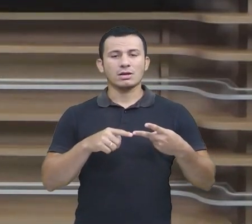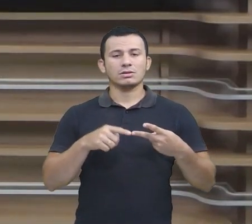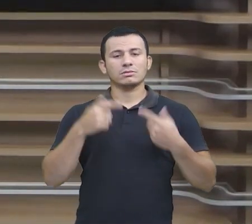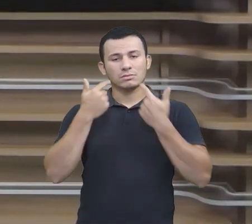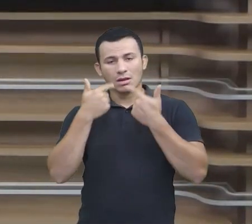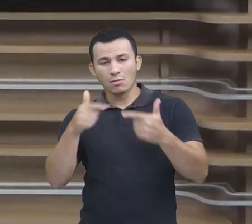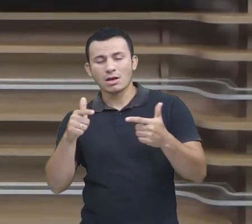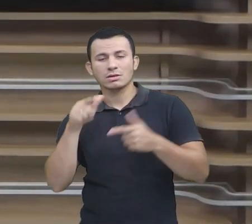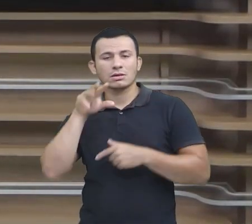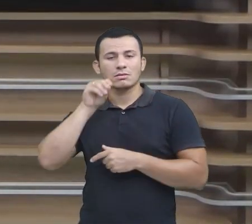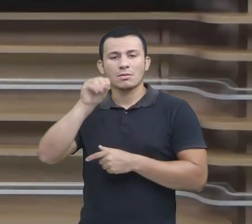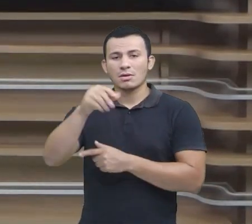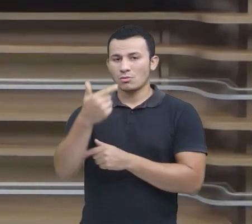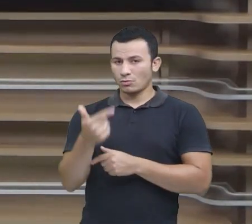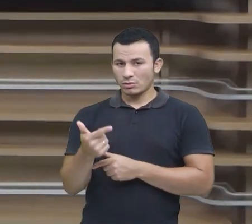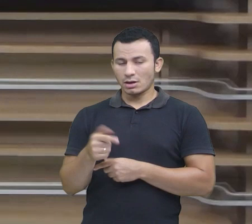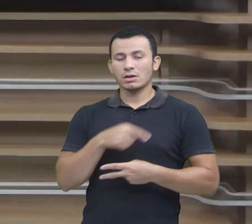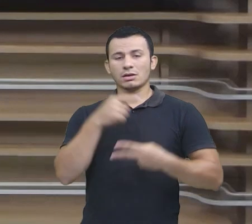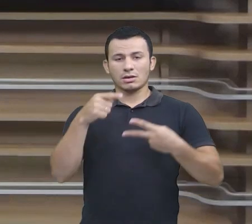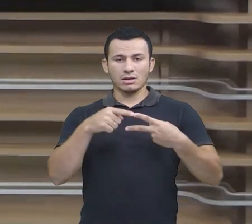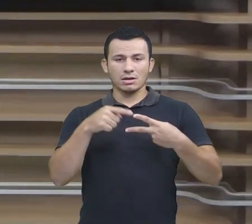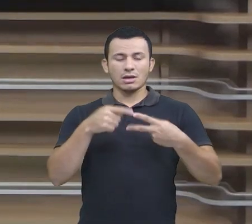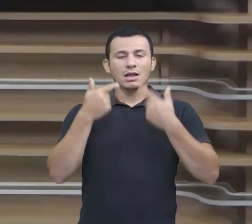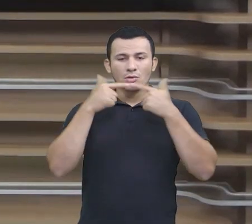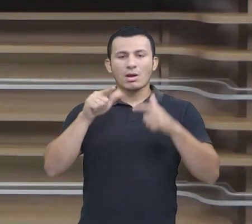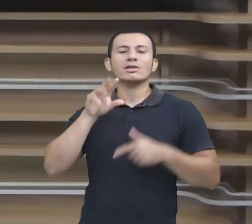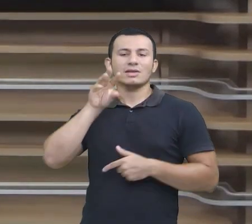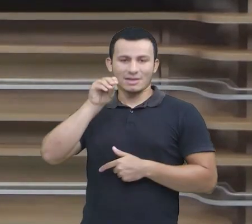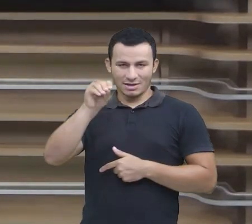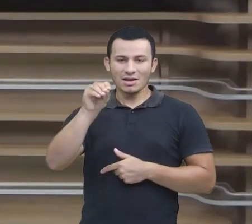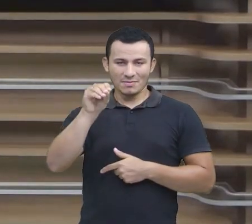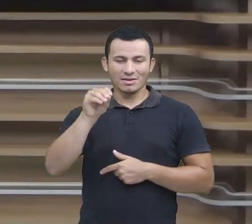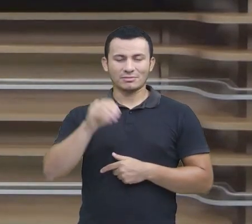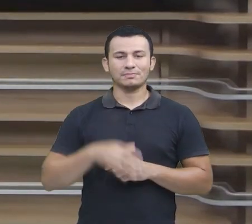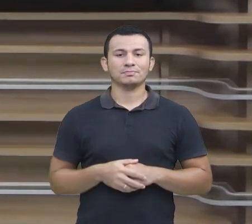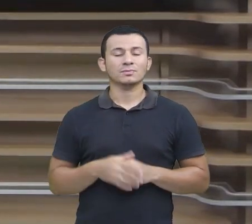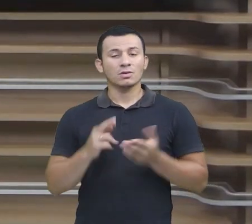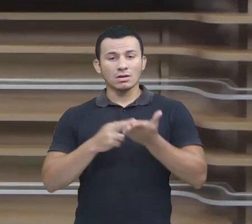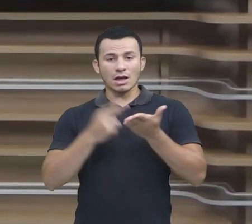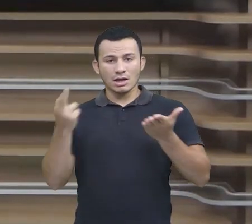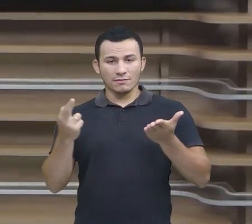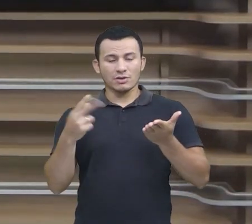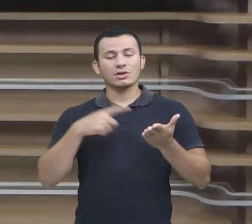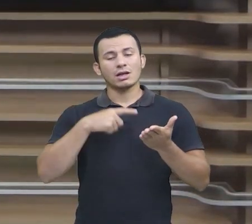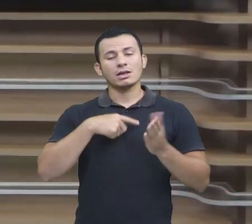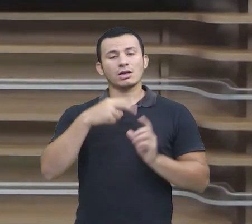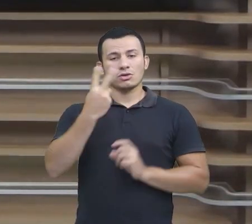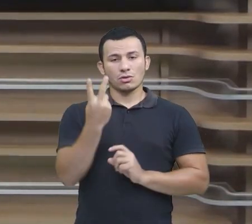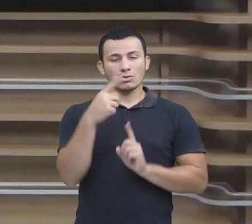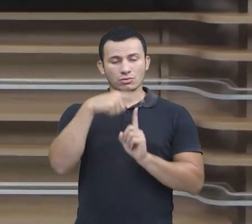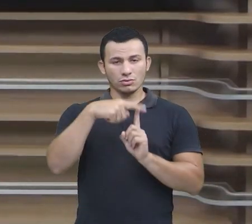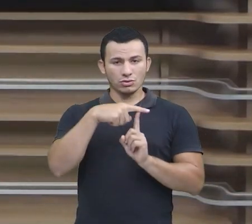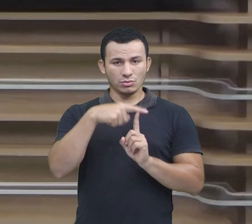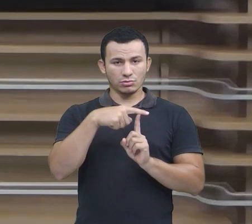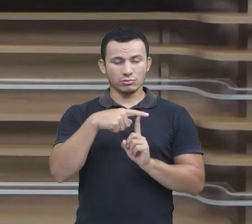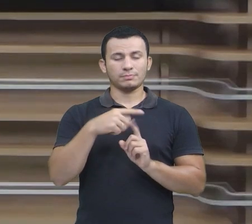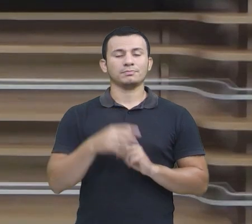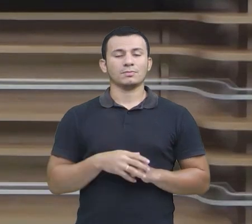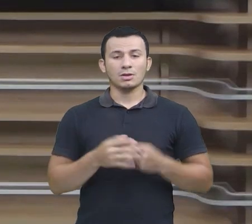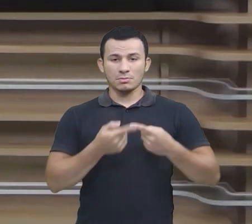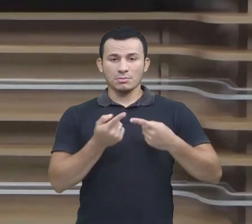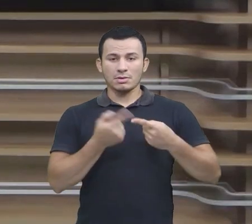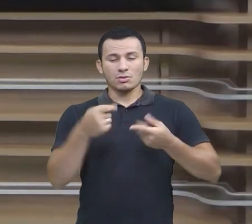uma linguagem verbal. Na nossa revista, nós vemos dois tipos de linguagem. A linguagem verbal